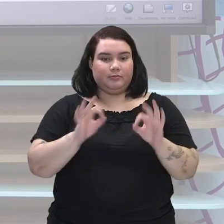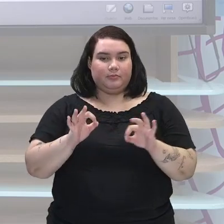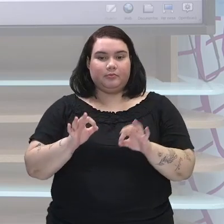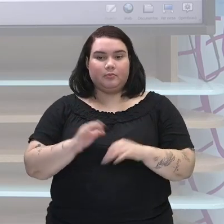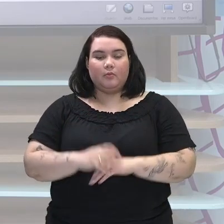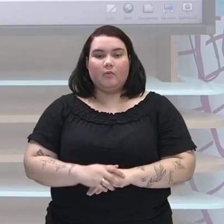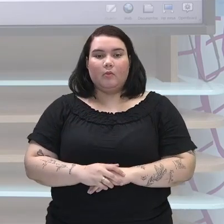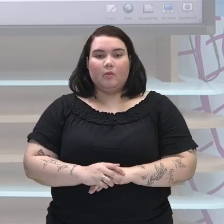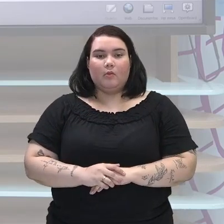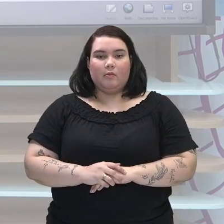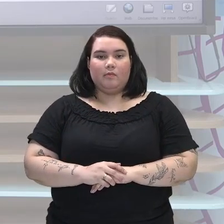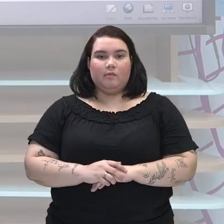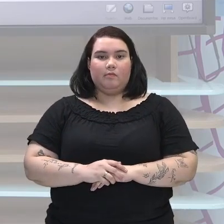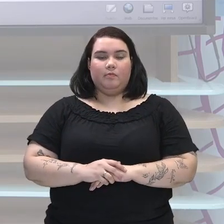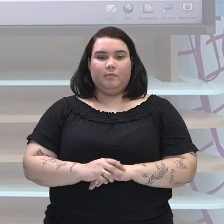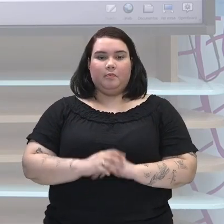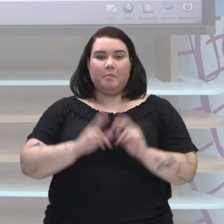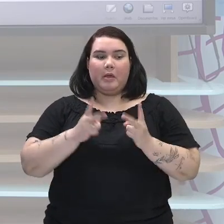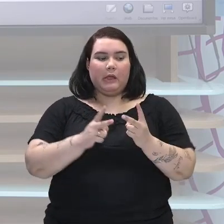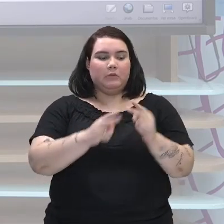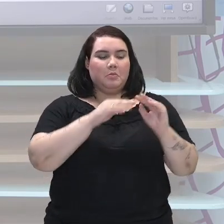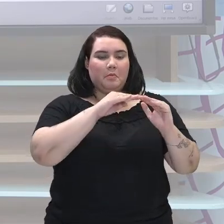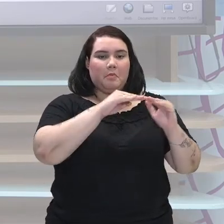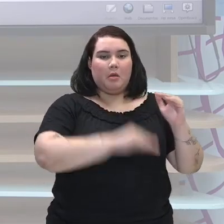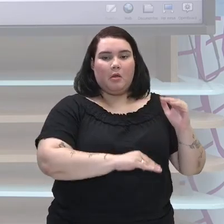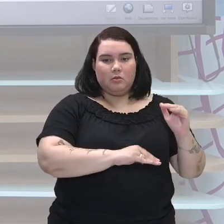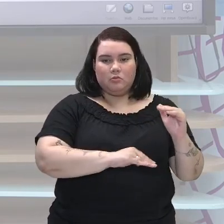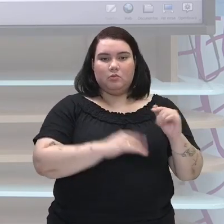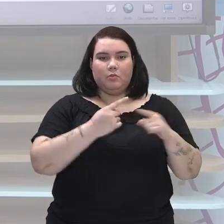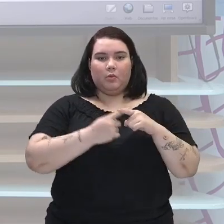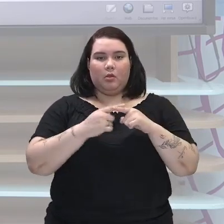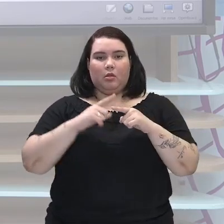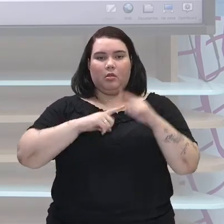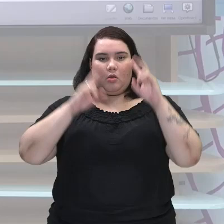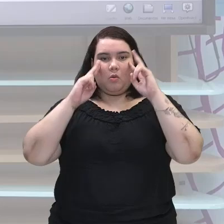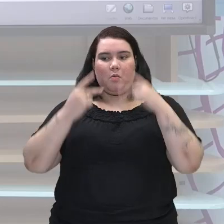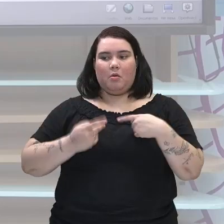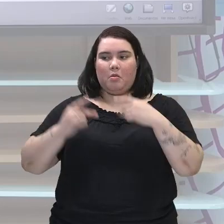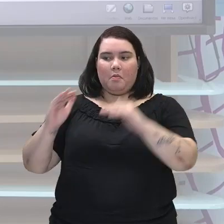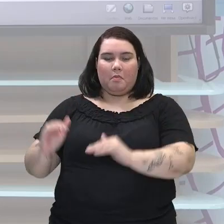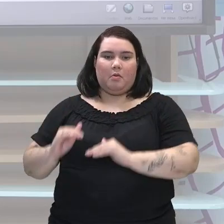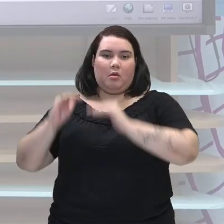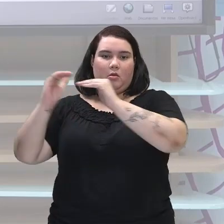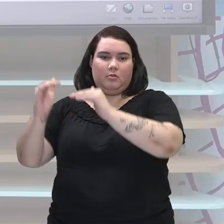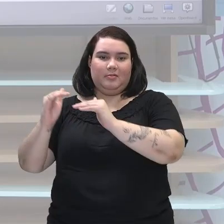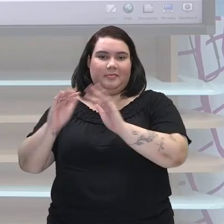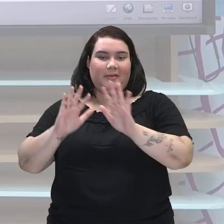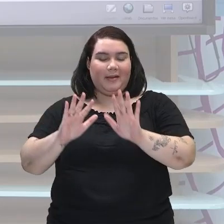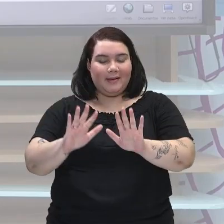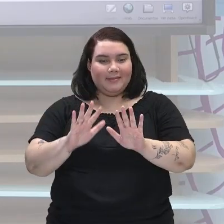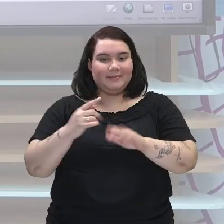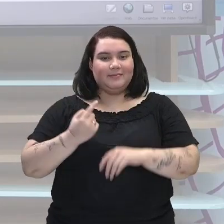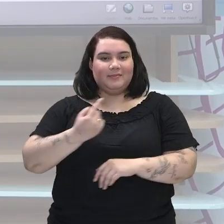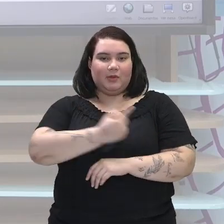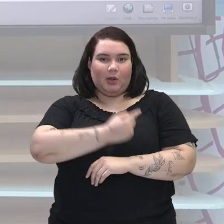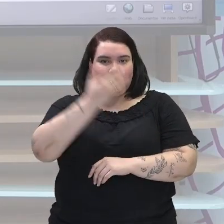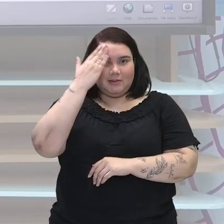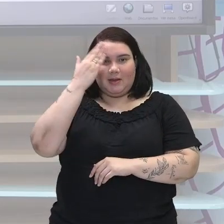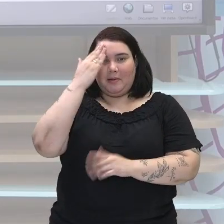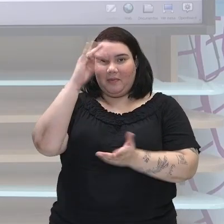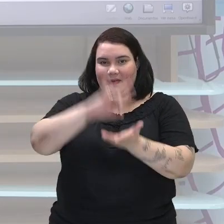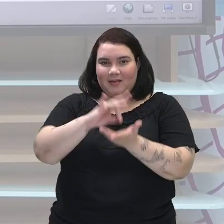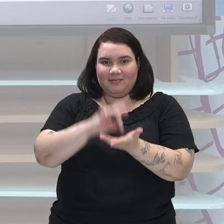né? Vão ficar abaixo. Afinal de contas, existem seres humanos melhores. E nós sabemos que não é assim